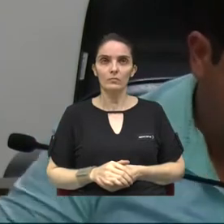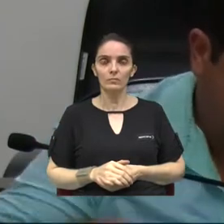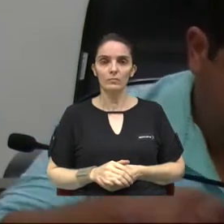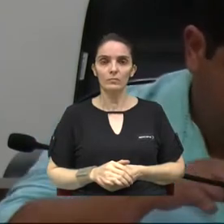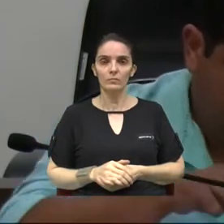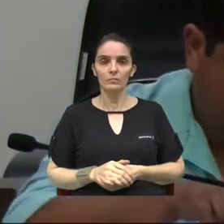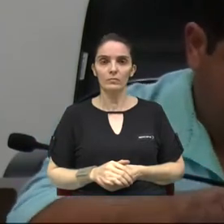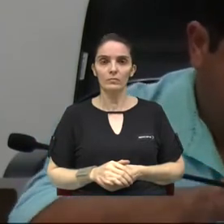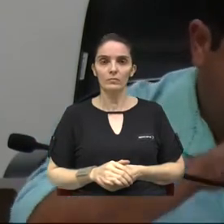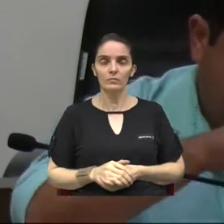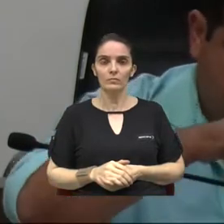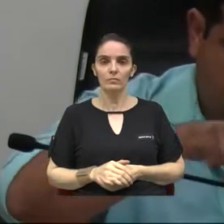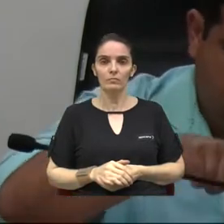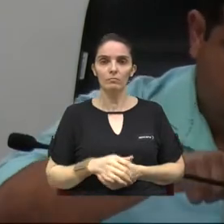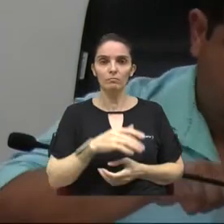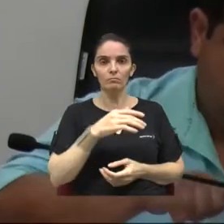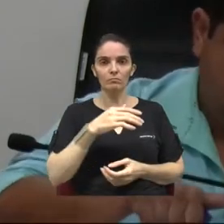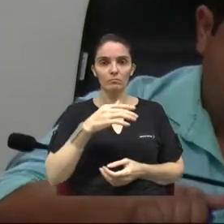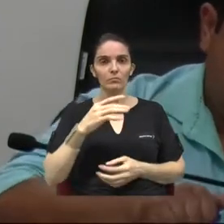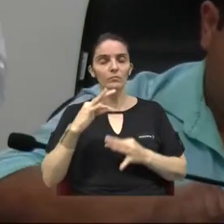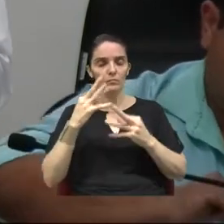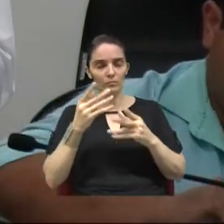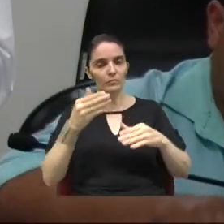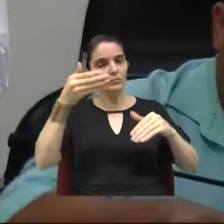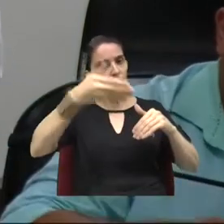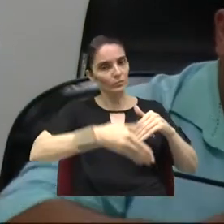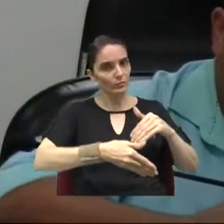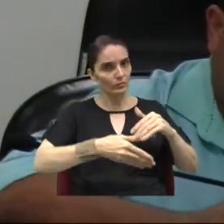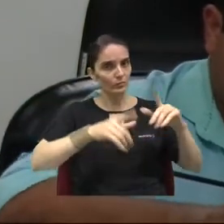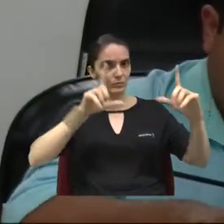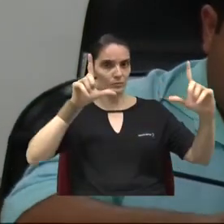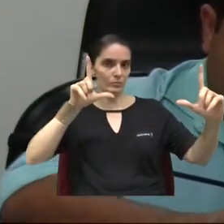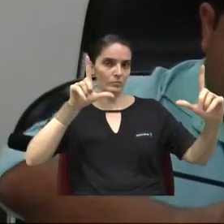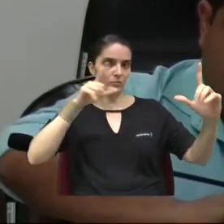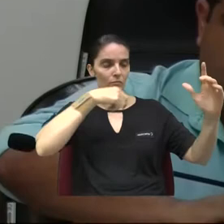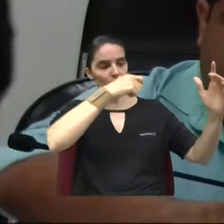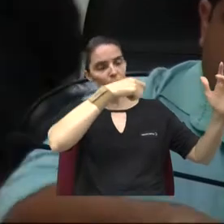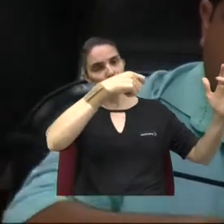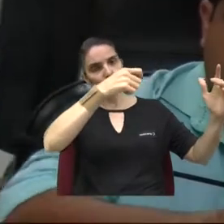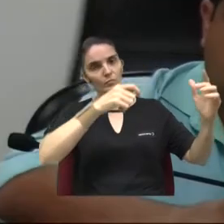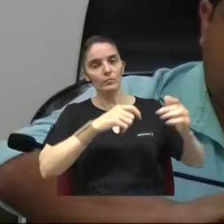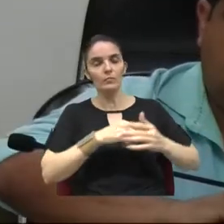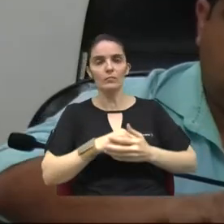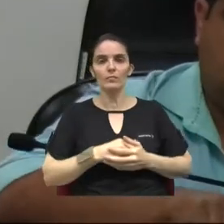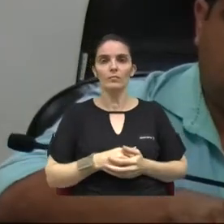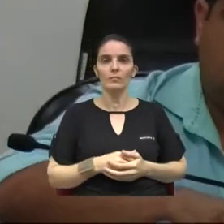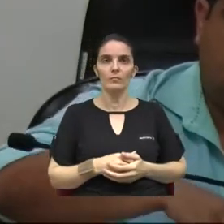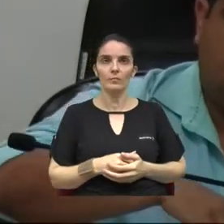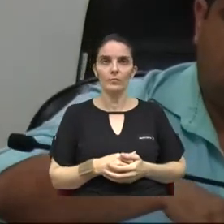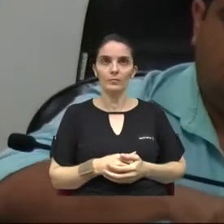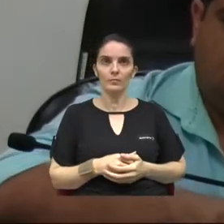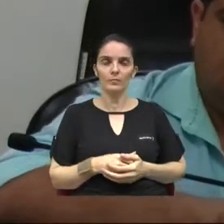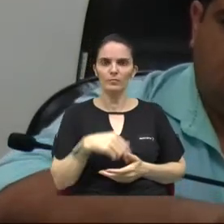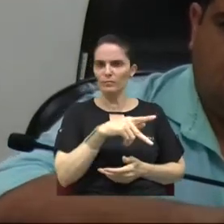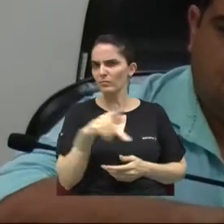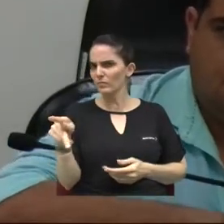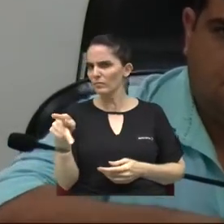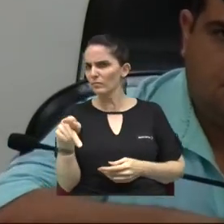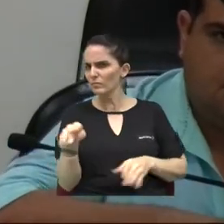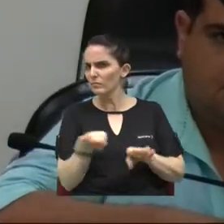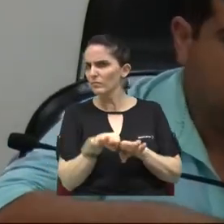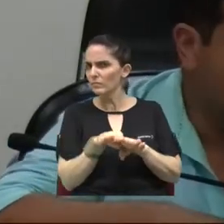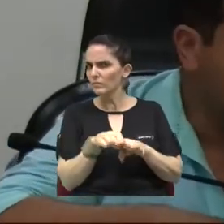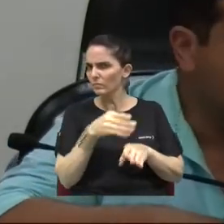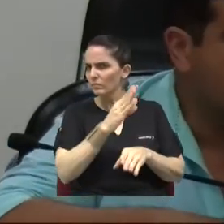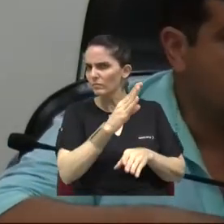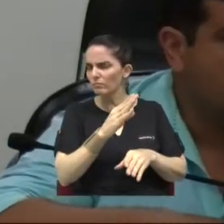E nós estivemos lá com aquelas placas, escrevemos algumas coisas com umas... Não sei se o senhor presidente esteve lá também. Escrevemos lá com umas placas